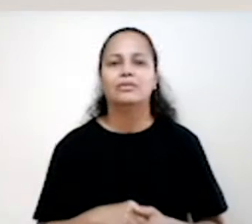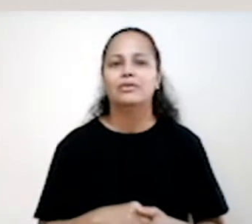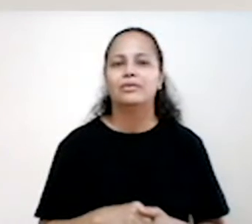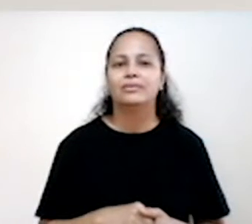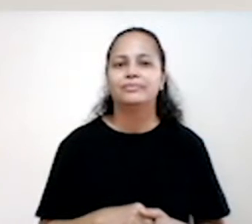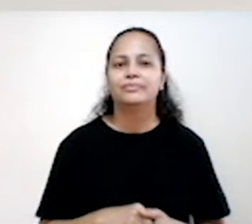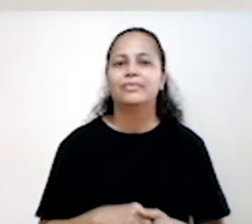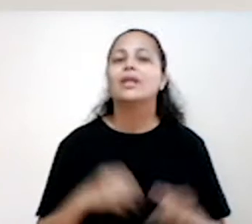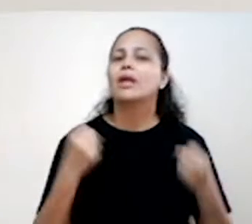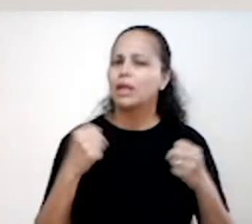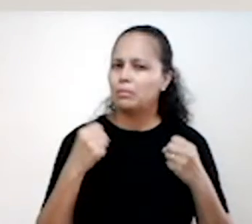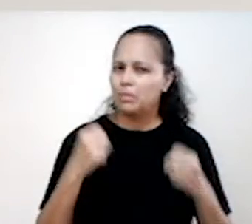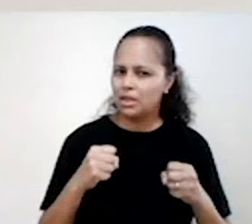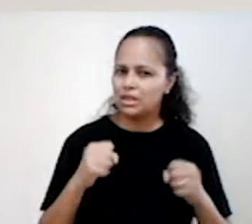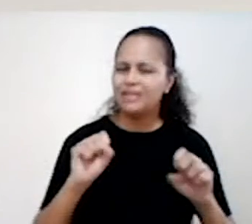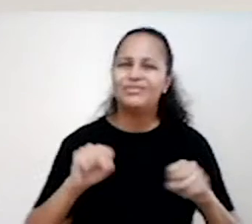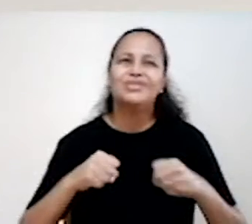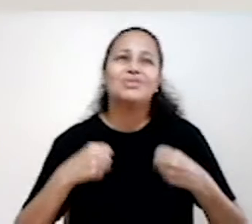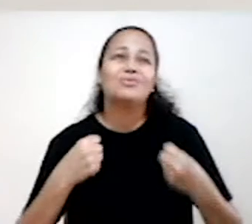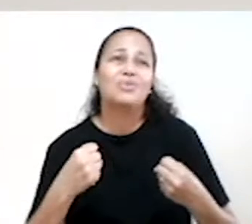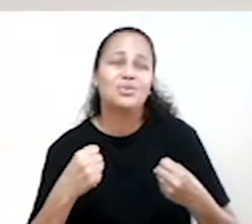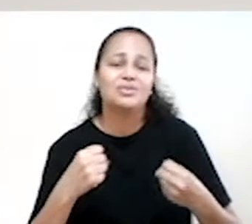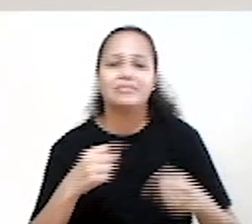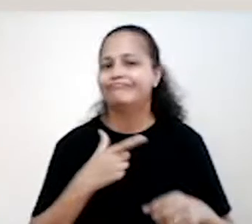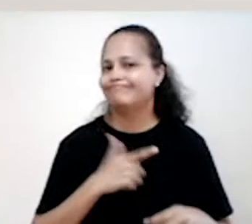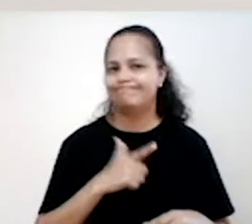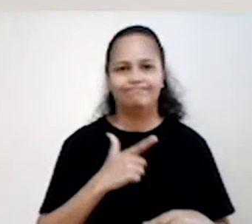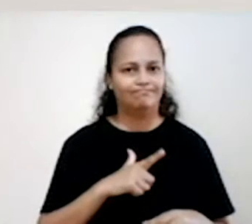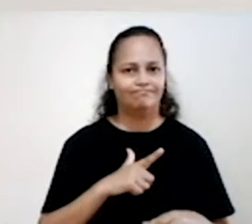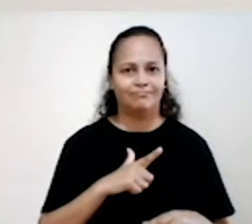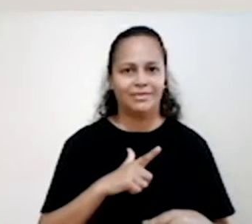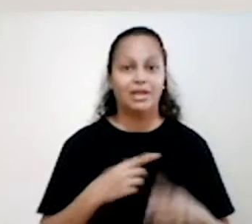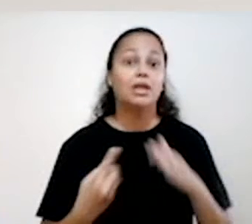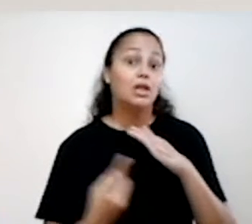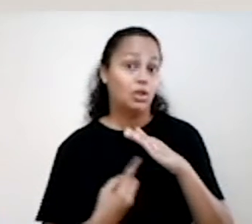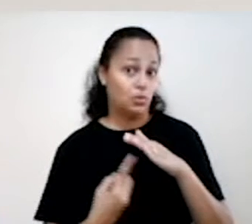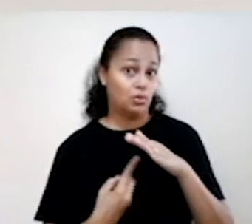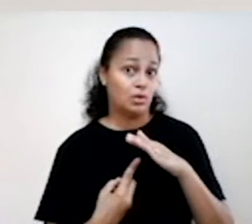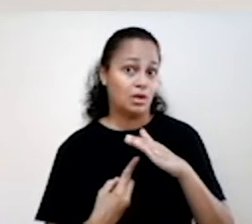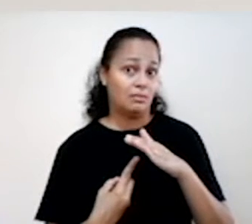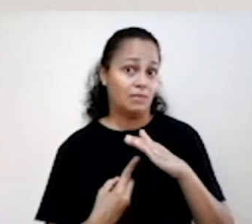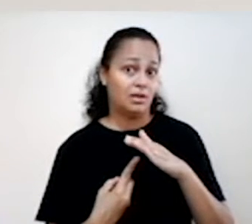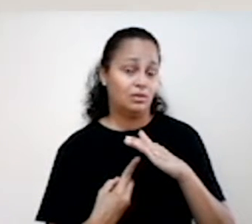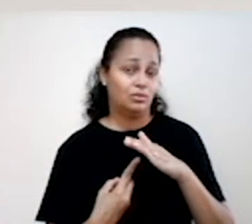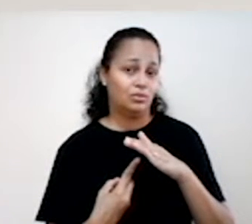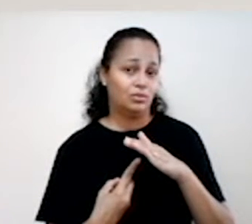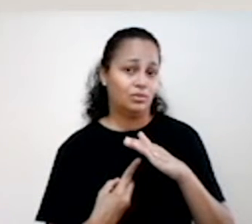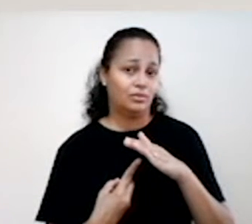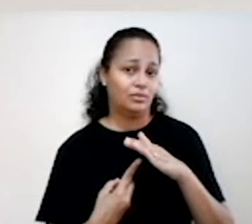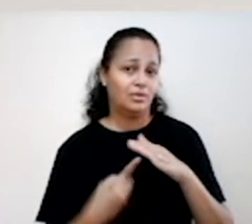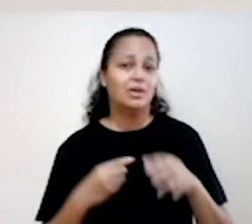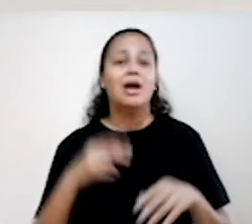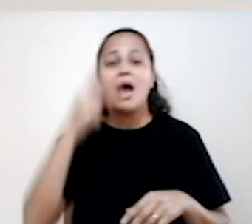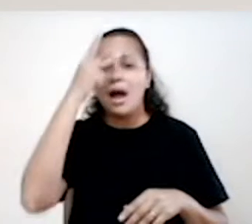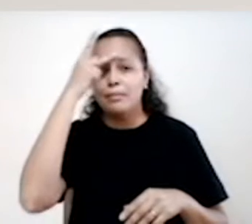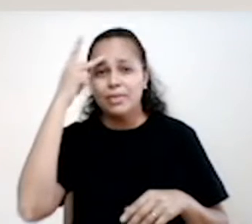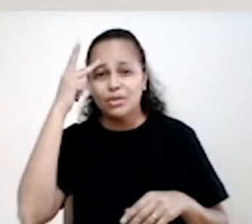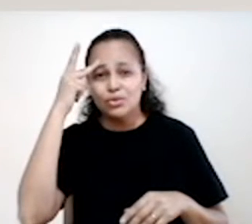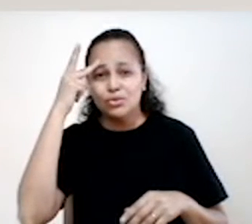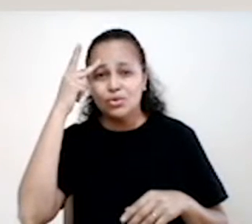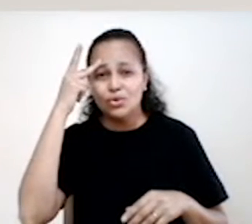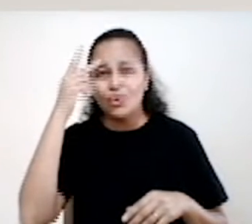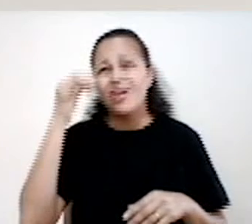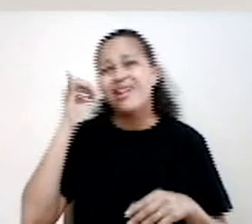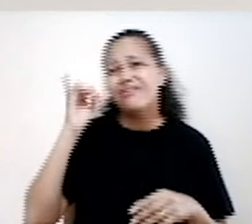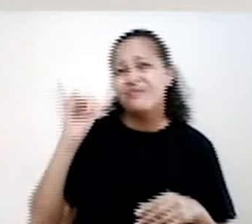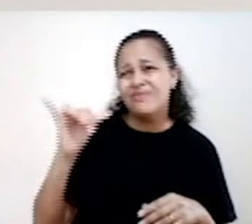situação, uma vez que precisaria do seu esforço, algo que ele não tem mais. E o isolamento? Na síndrome de burnout, a pessoa ela evita